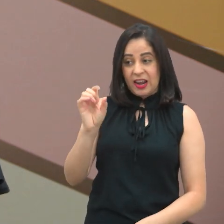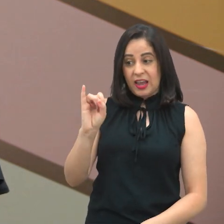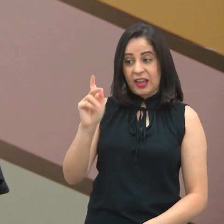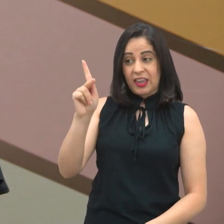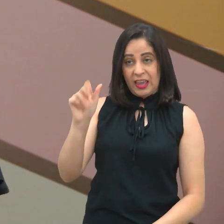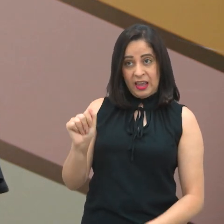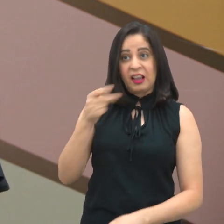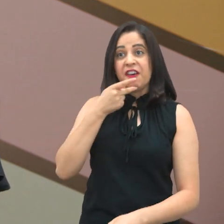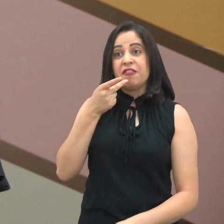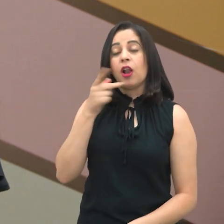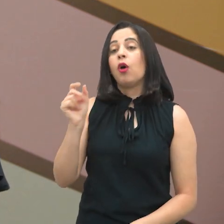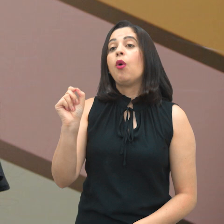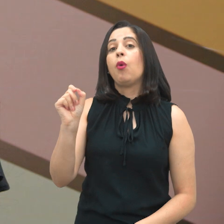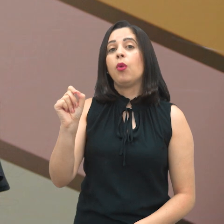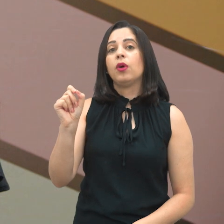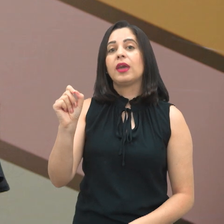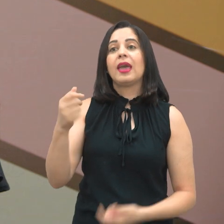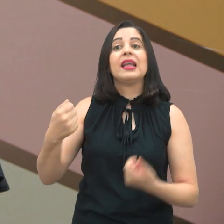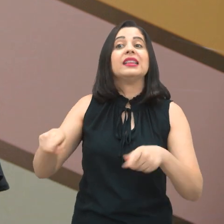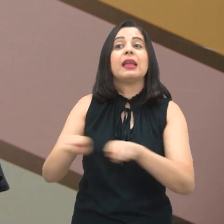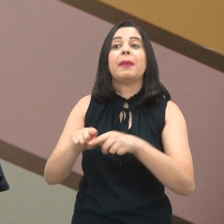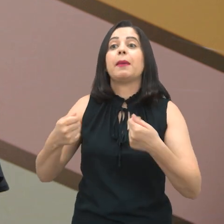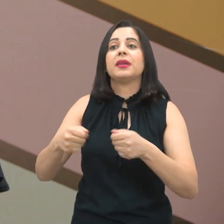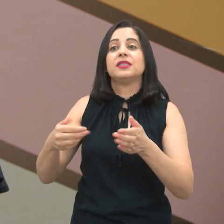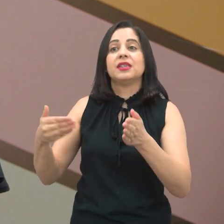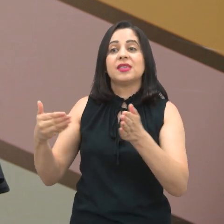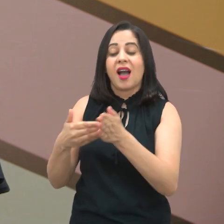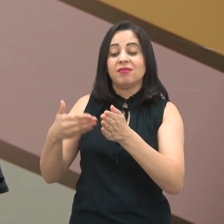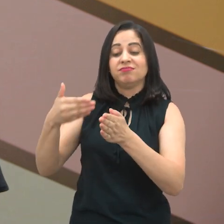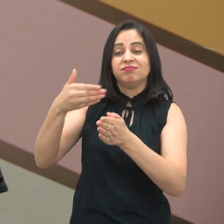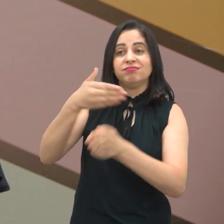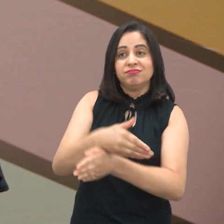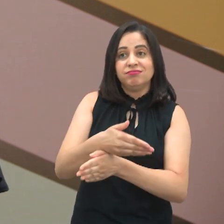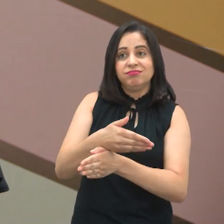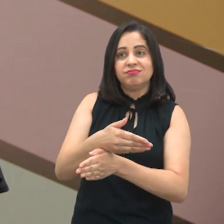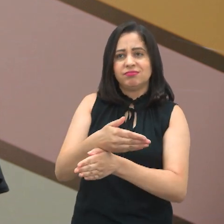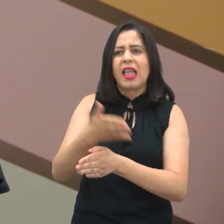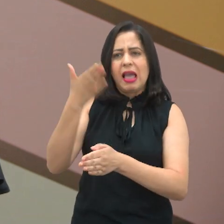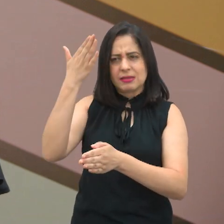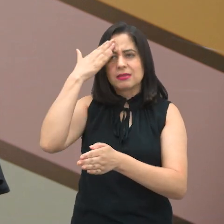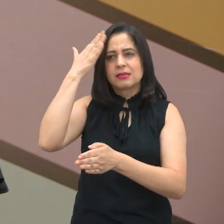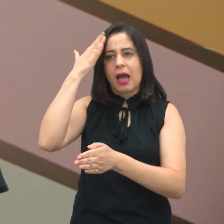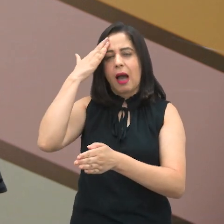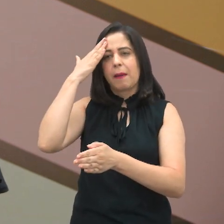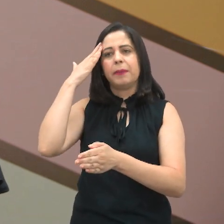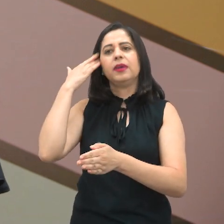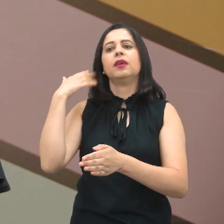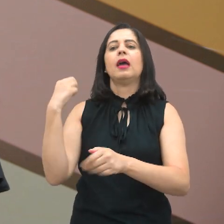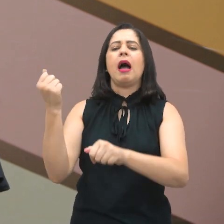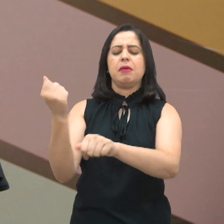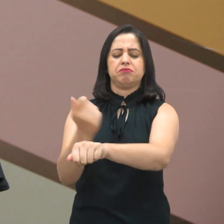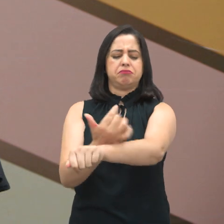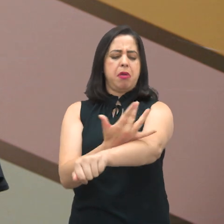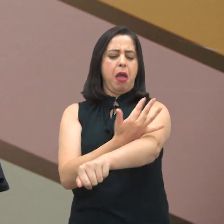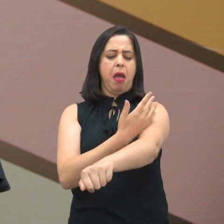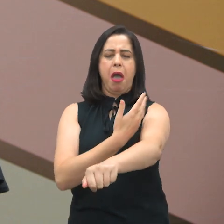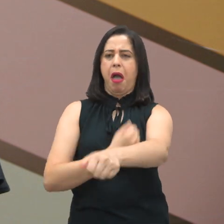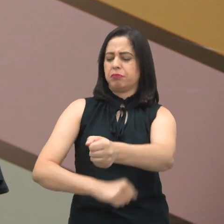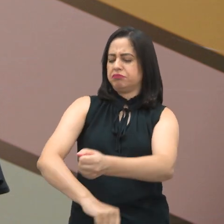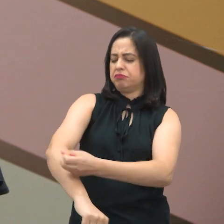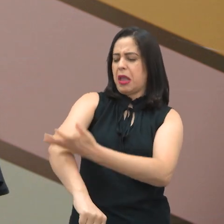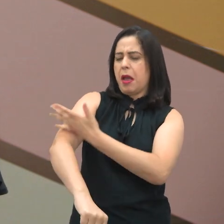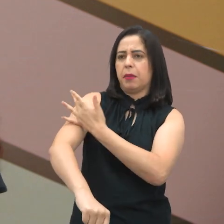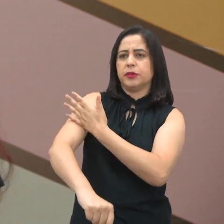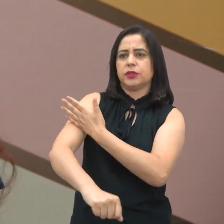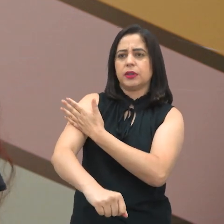muito importante é vencer as barreiras psicológicas e as barreiras sociais de conviver com essa